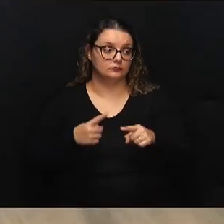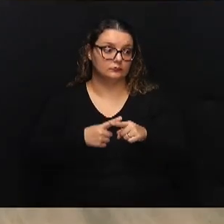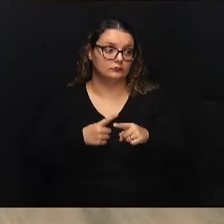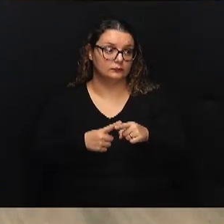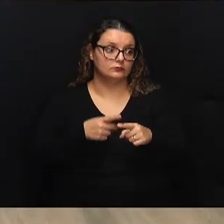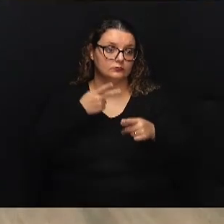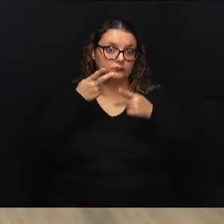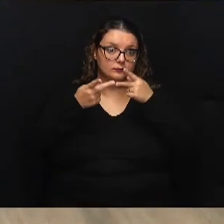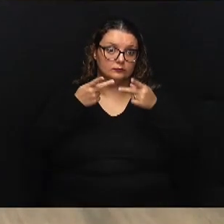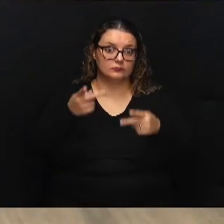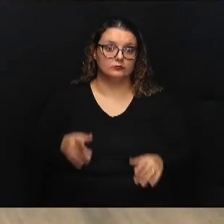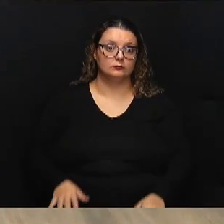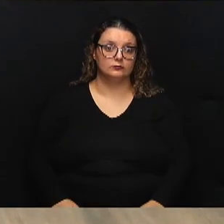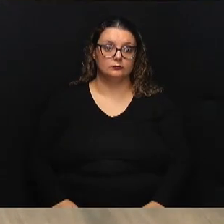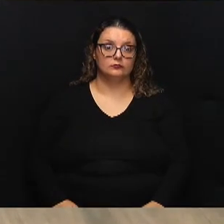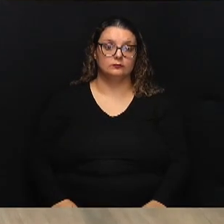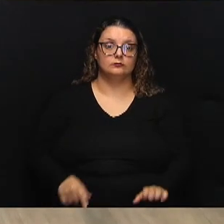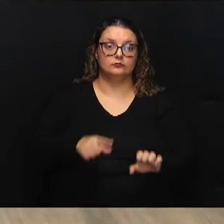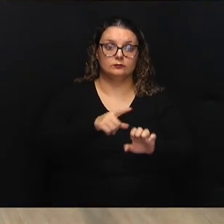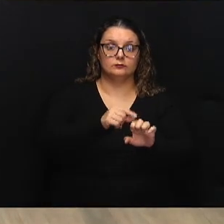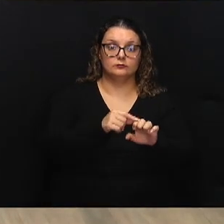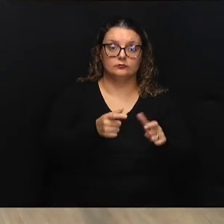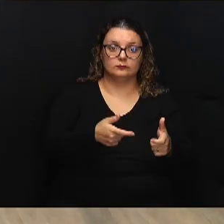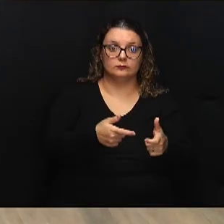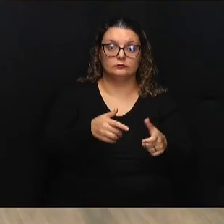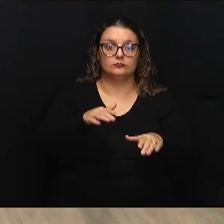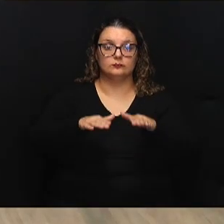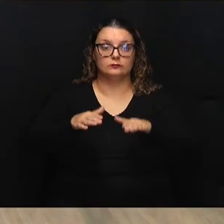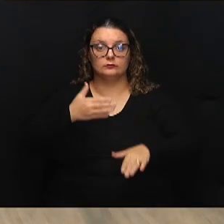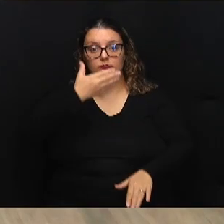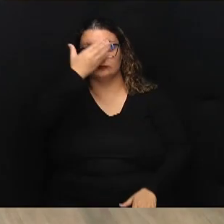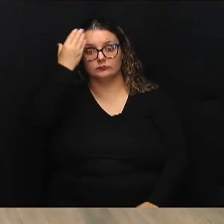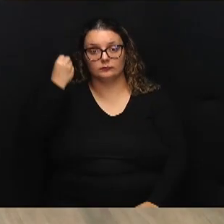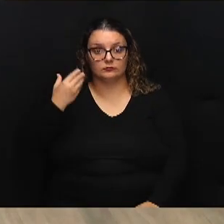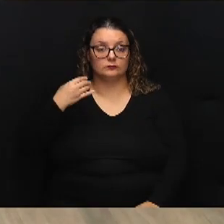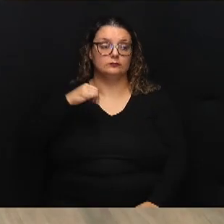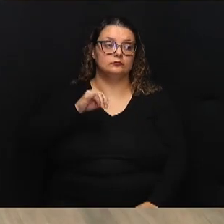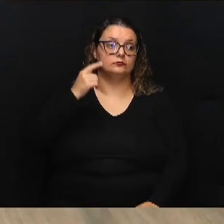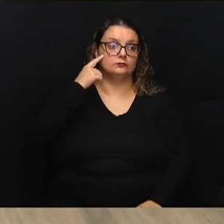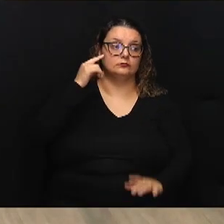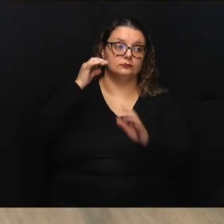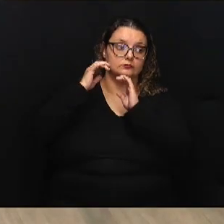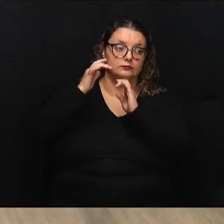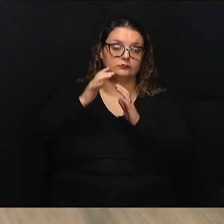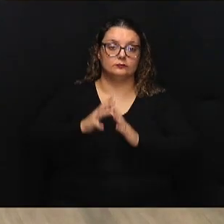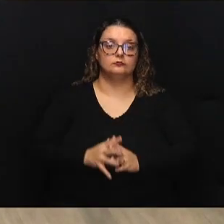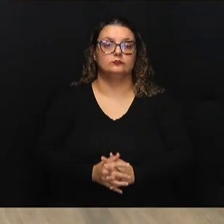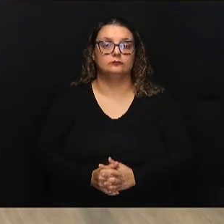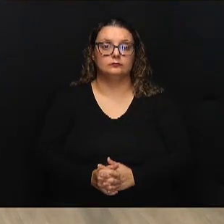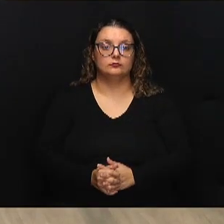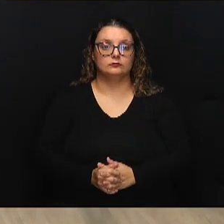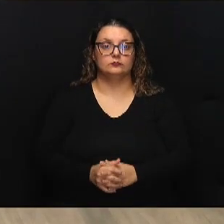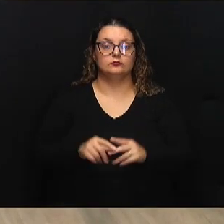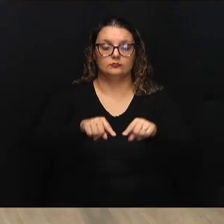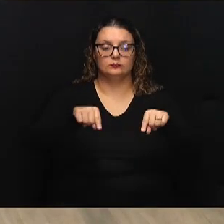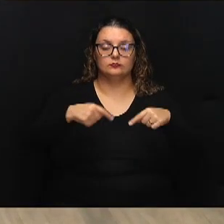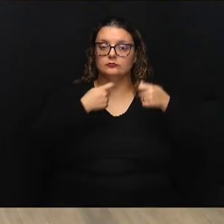fala em microempresas, mas às vezes a gente esquece, por exemplo, se a gente pensar em um salão de